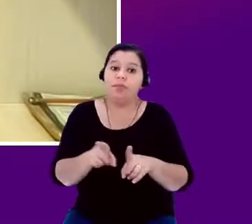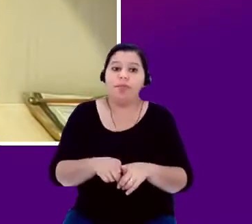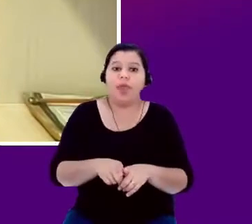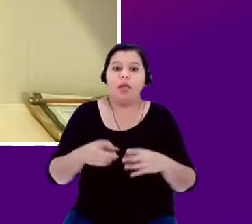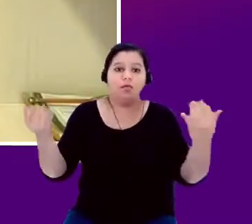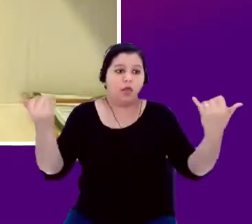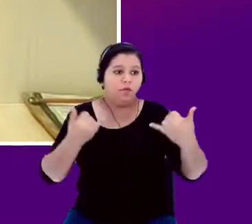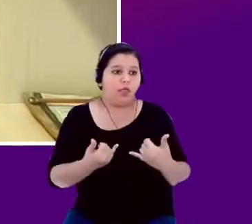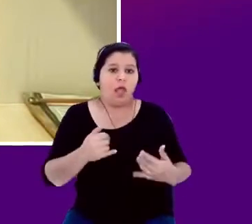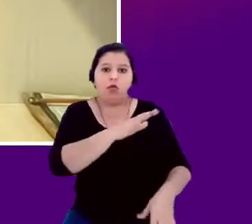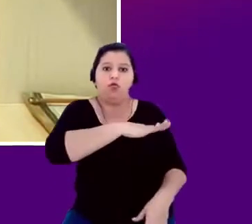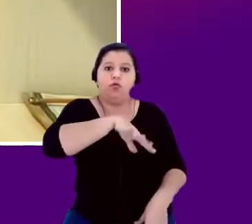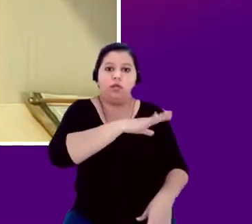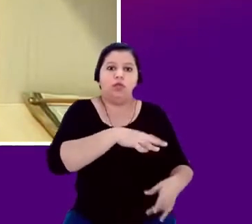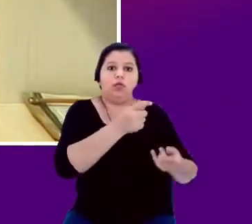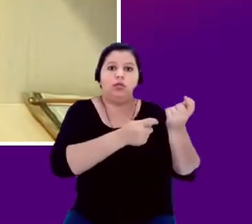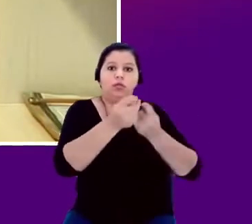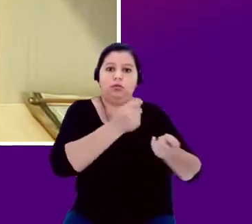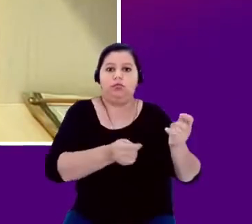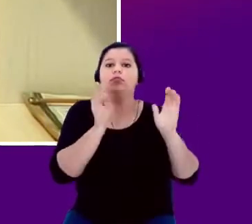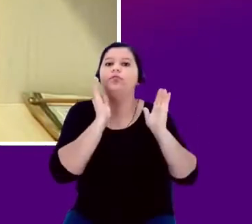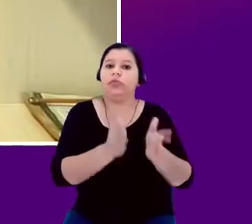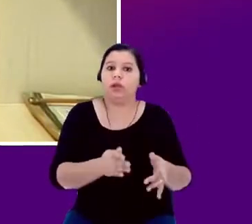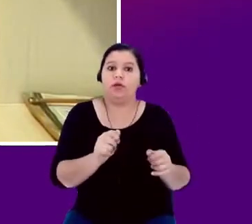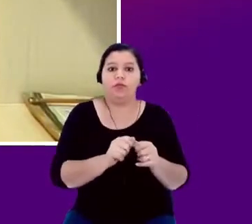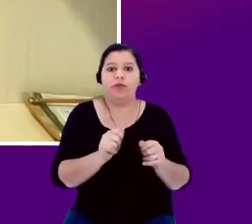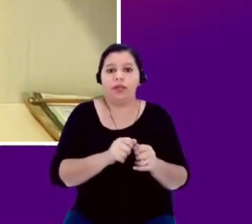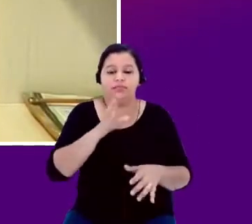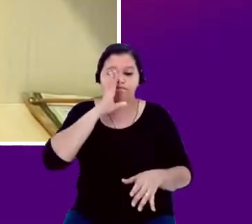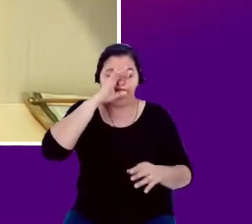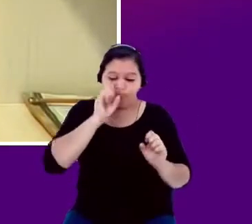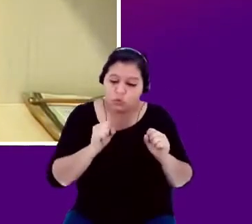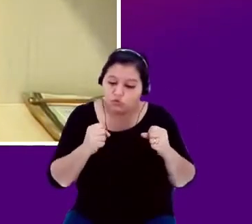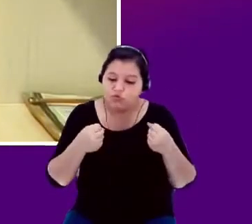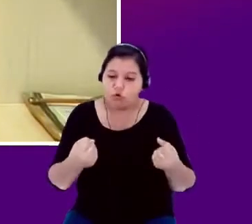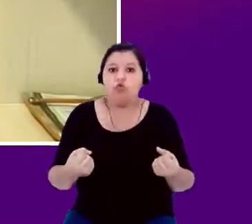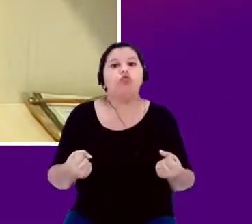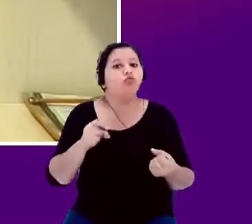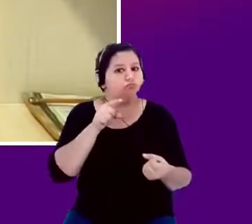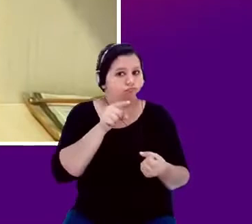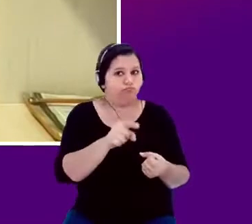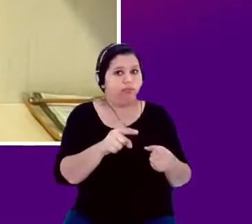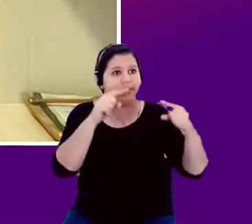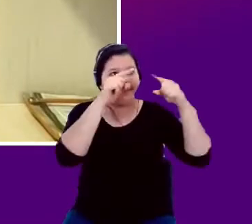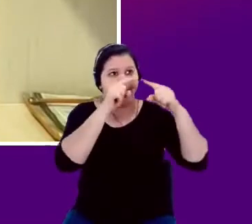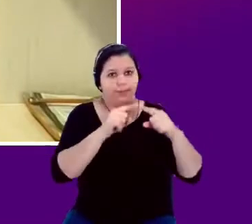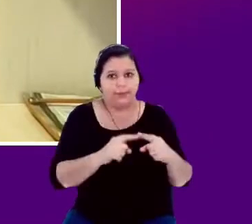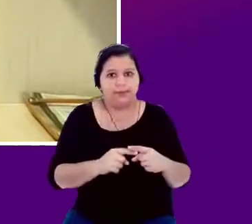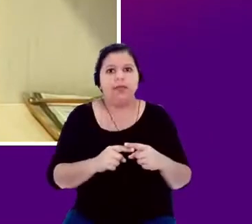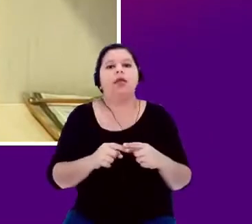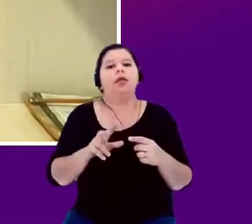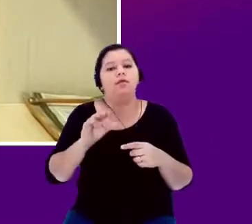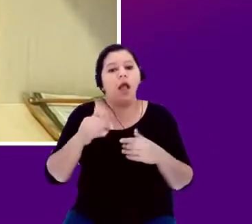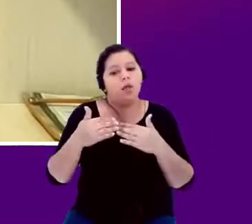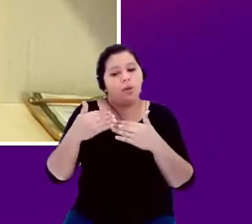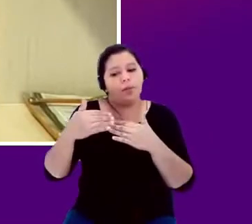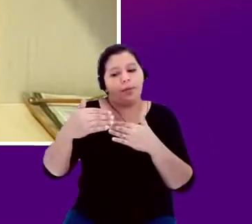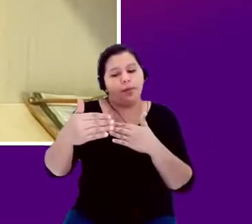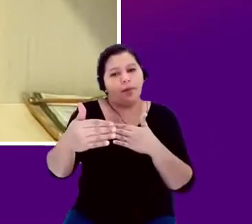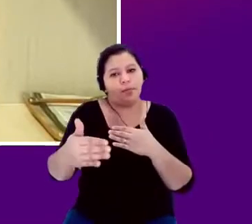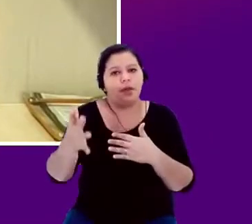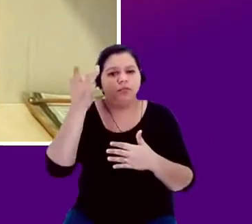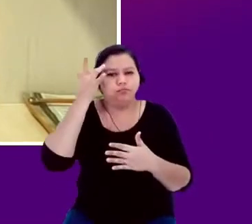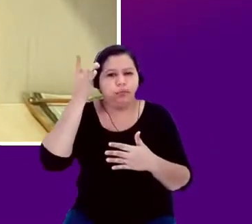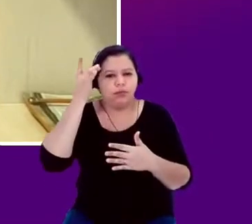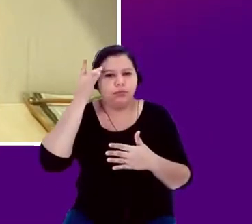setor de seguros já fez um primeiro esforço nesse sentido, que poderá posteriormente, enfim, ser ainda mais trabalhado, mais